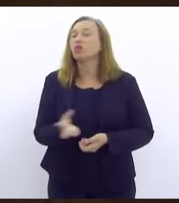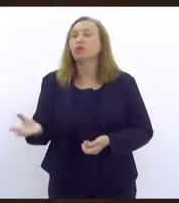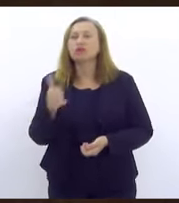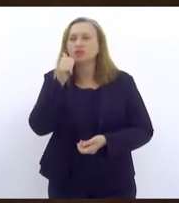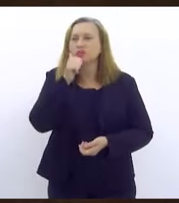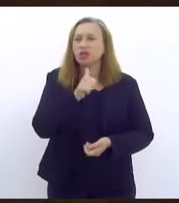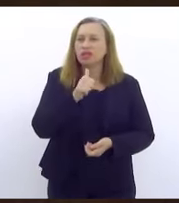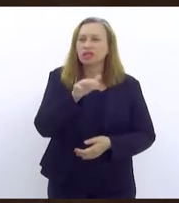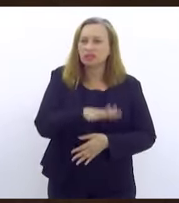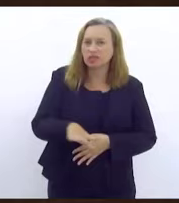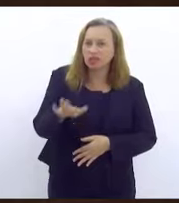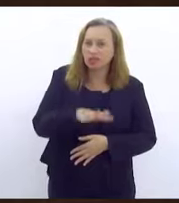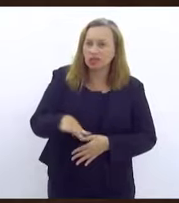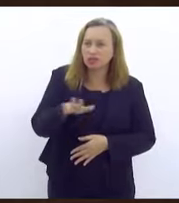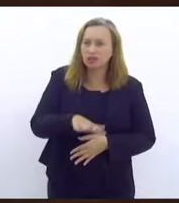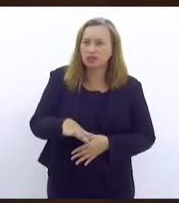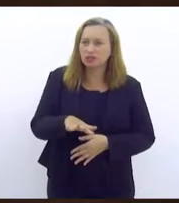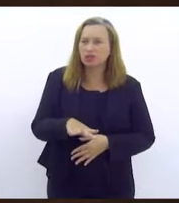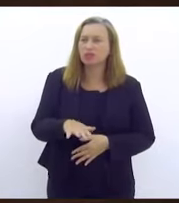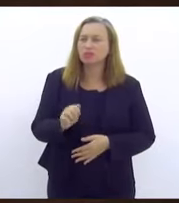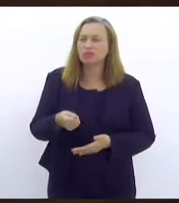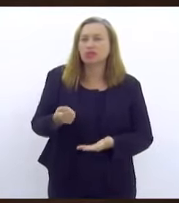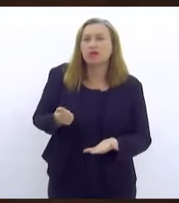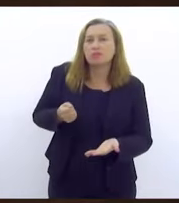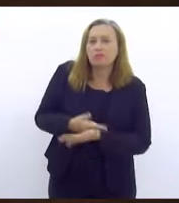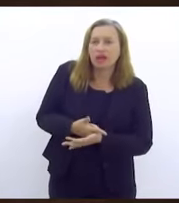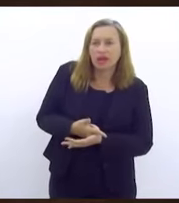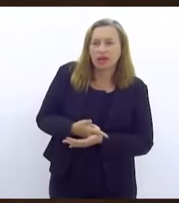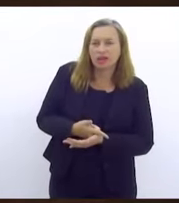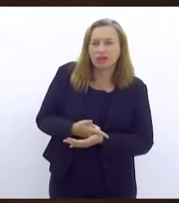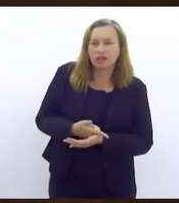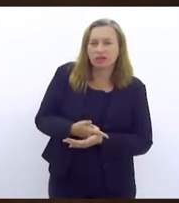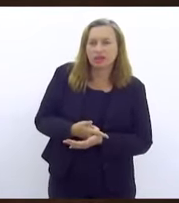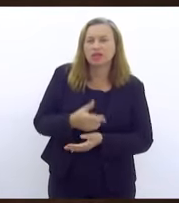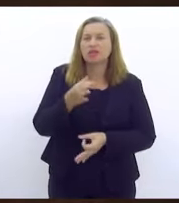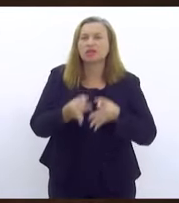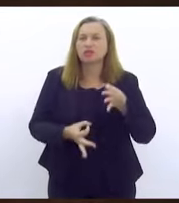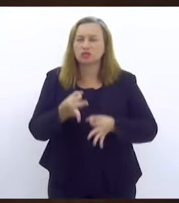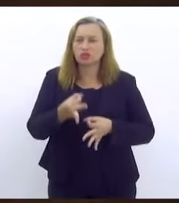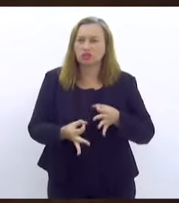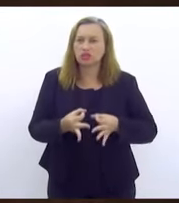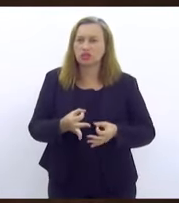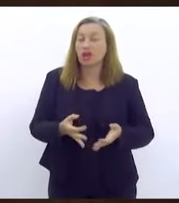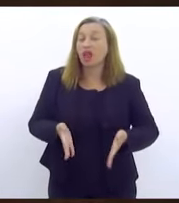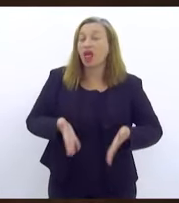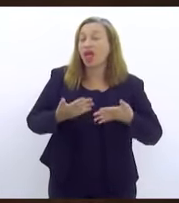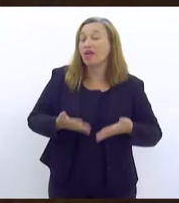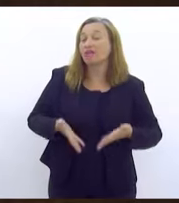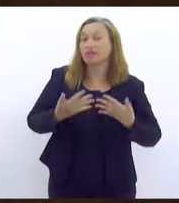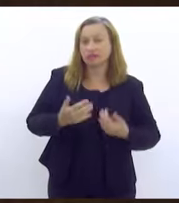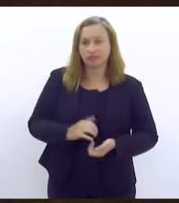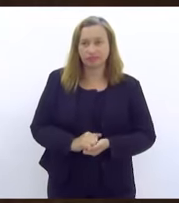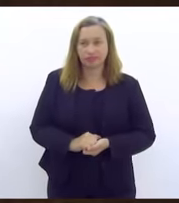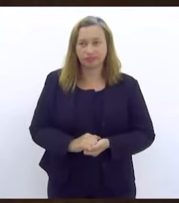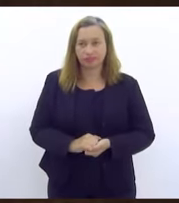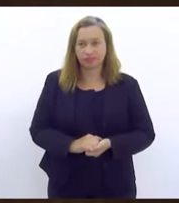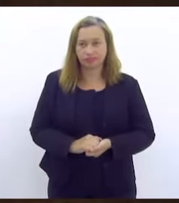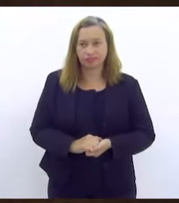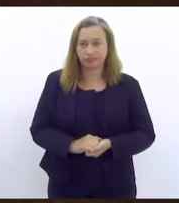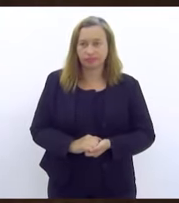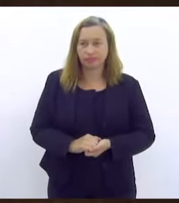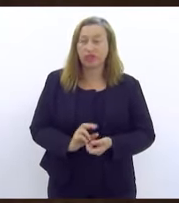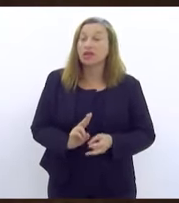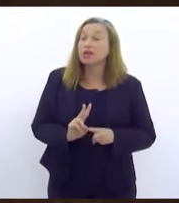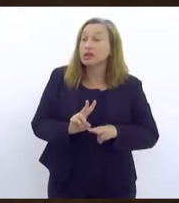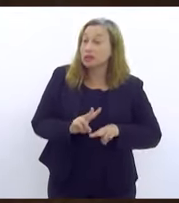quantas crianças ainda vão ter que pagar por essa justiça branda? Por essa justiça que